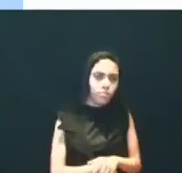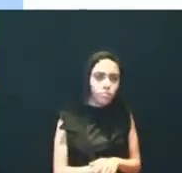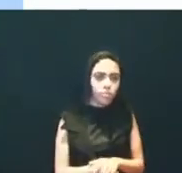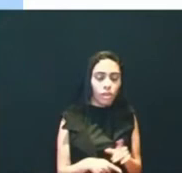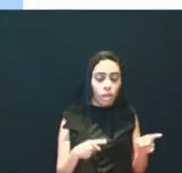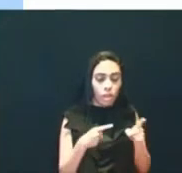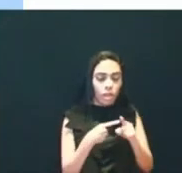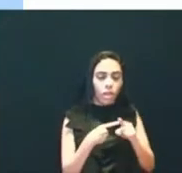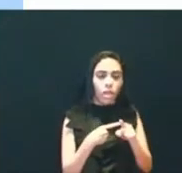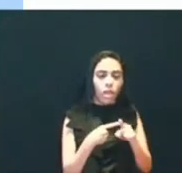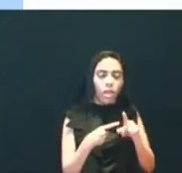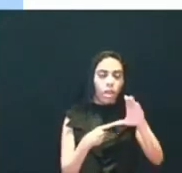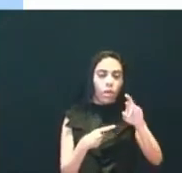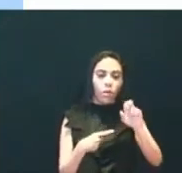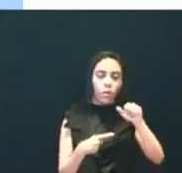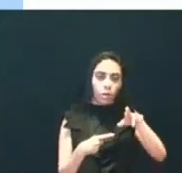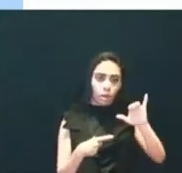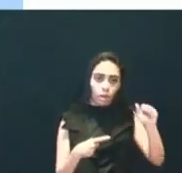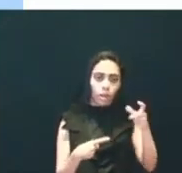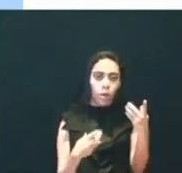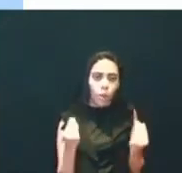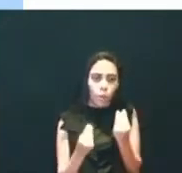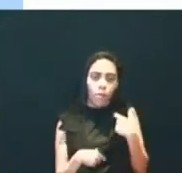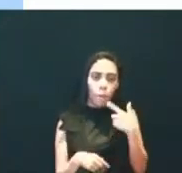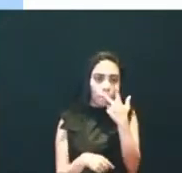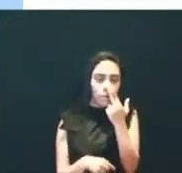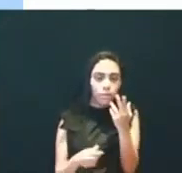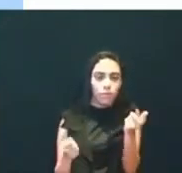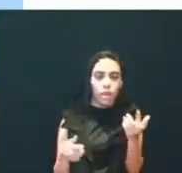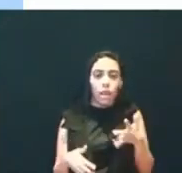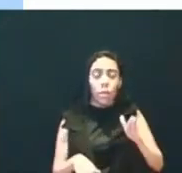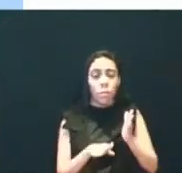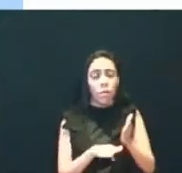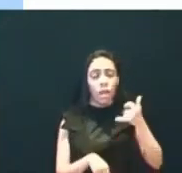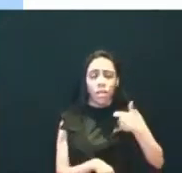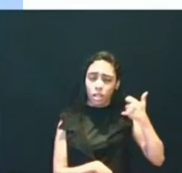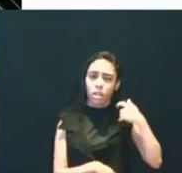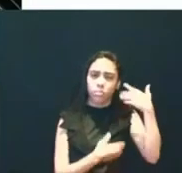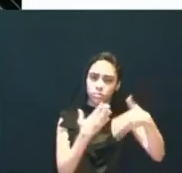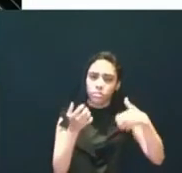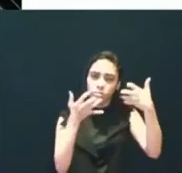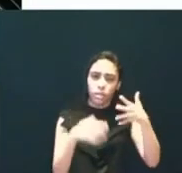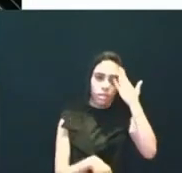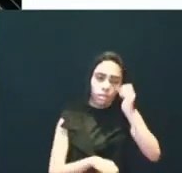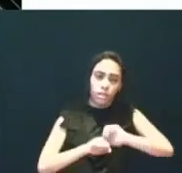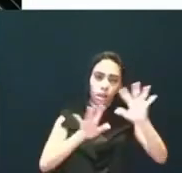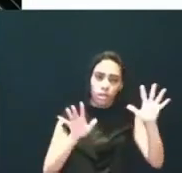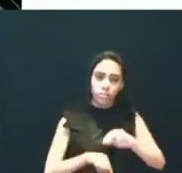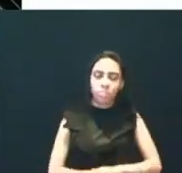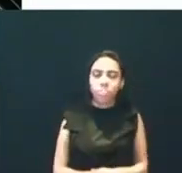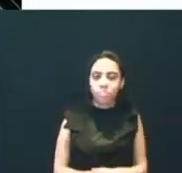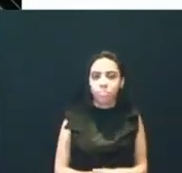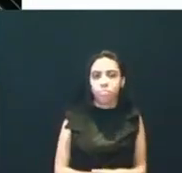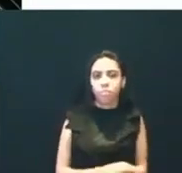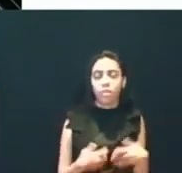leucemia linfóide crônica, a gente não costuma fazer por conta da idade, mas eu vou mostrar isso adiante. E